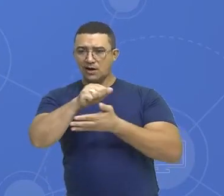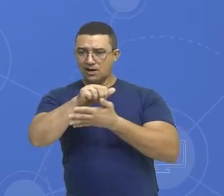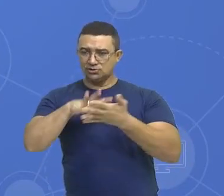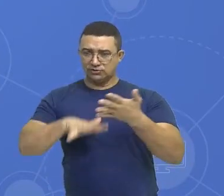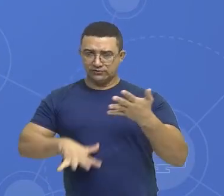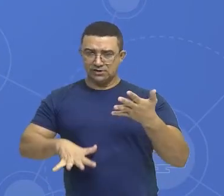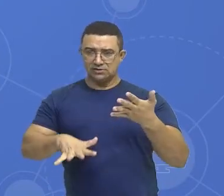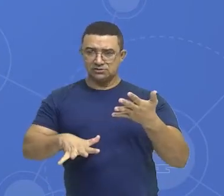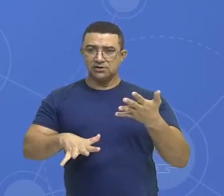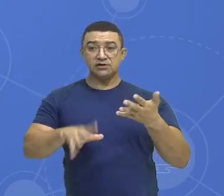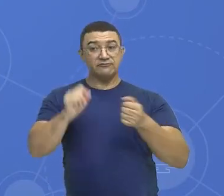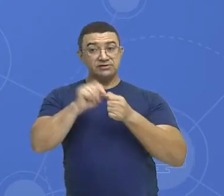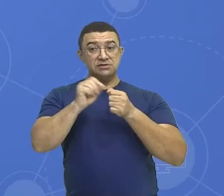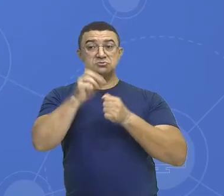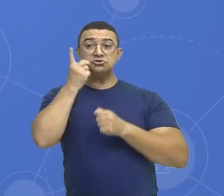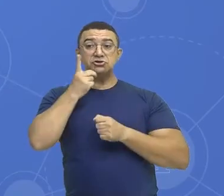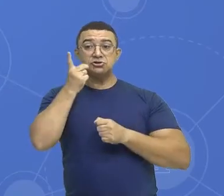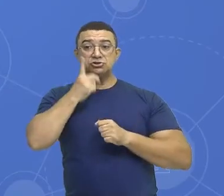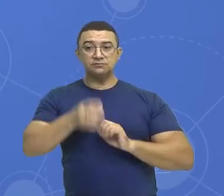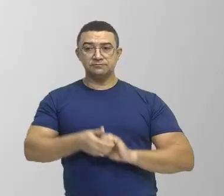atividades diárias aí. Acompanhe.